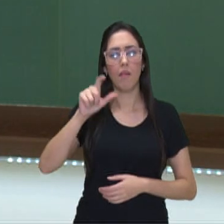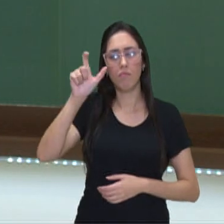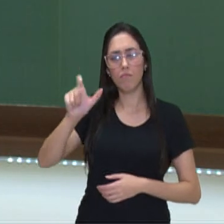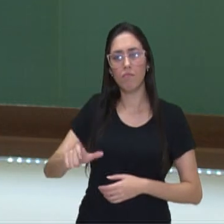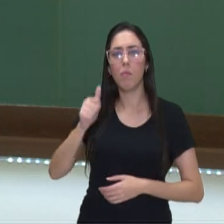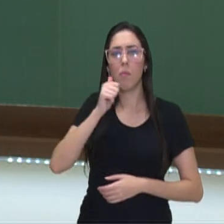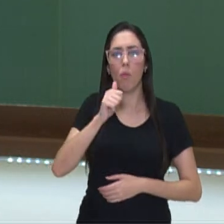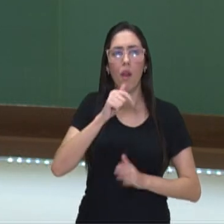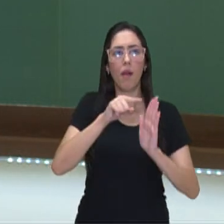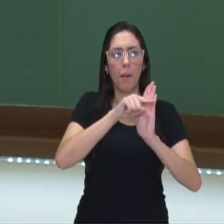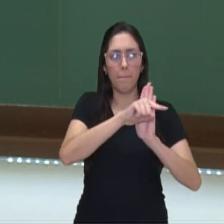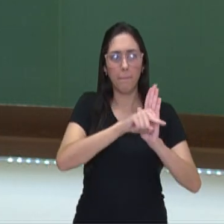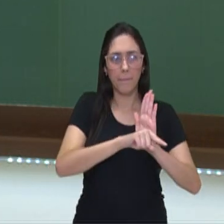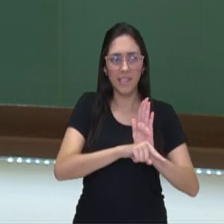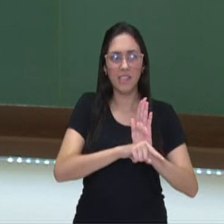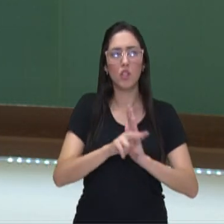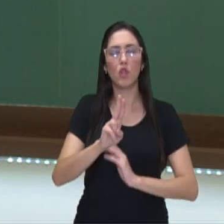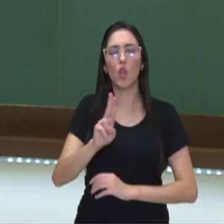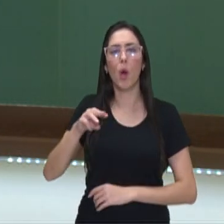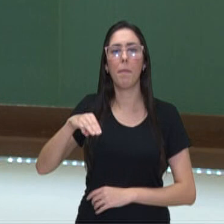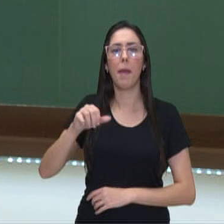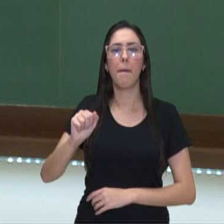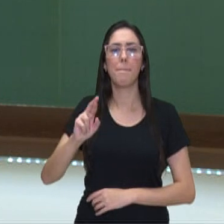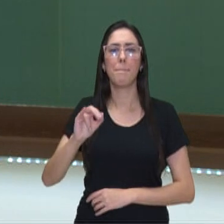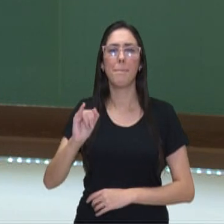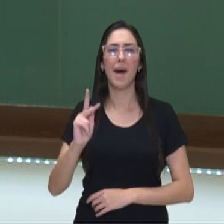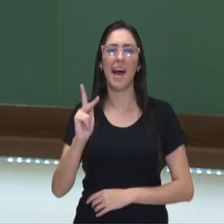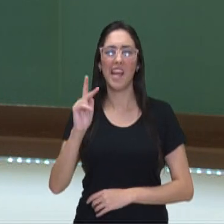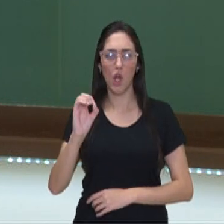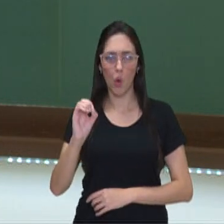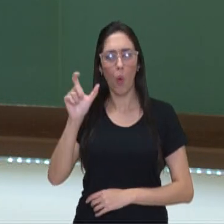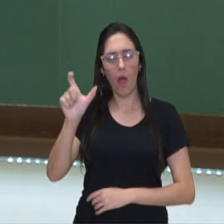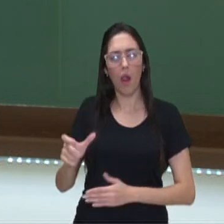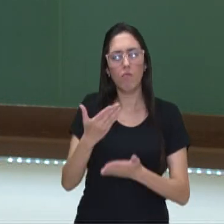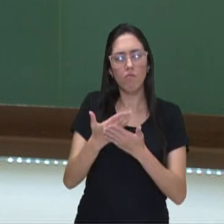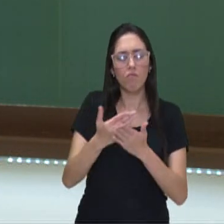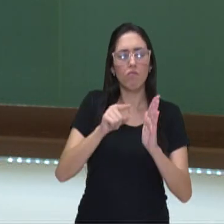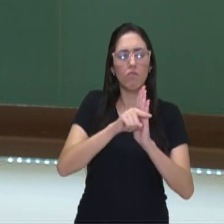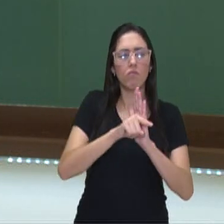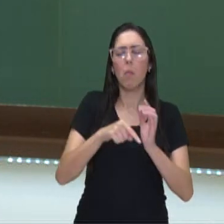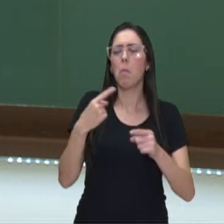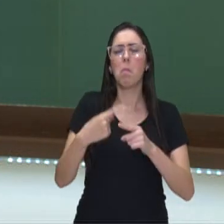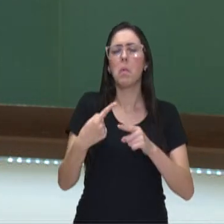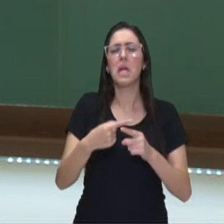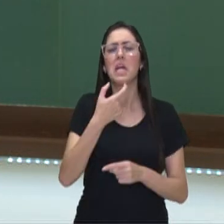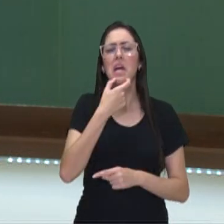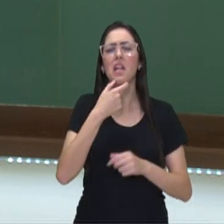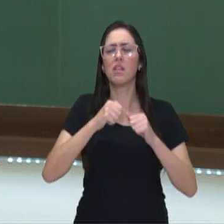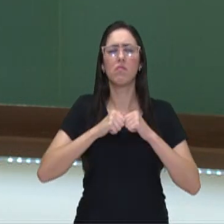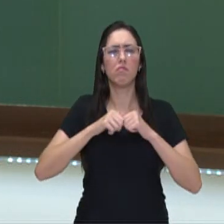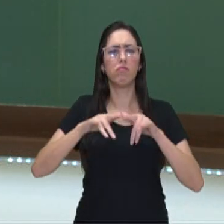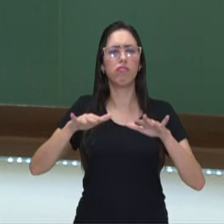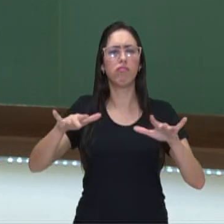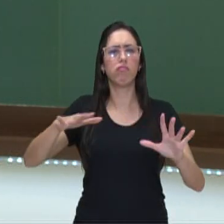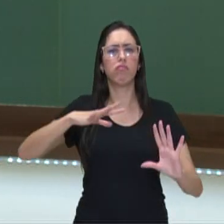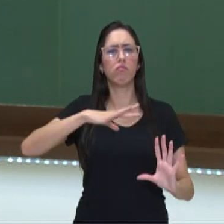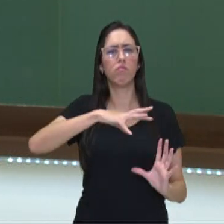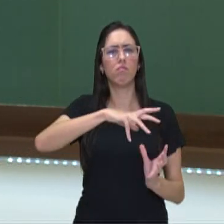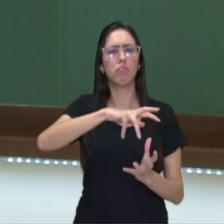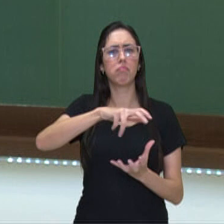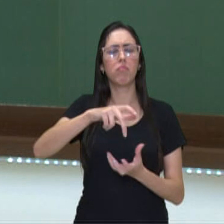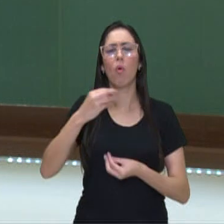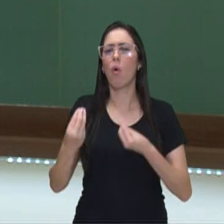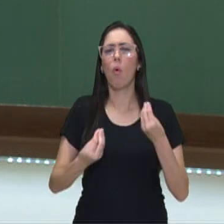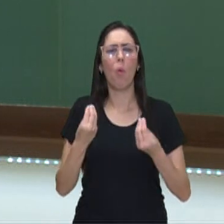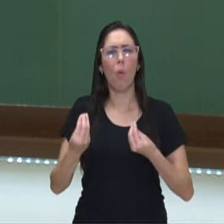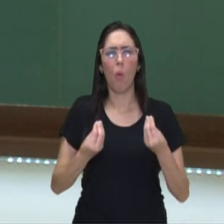pesquisadora Mariko Kitazawa, que vai falar por que a língua inglesa se desenvolveu ao ponto de ser uma língua